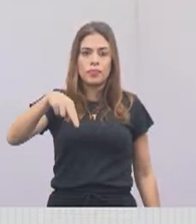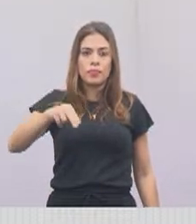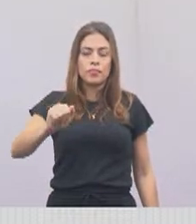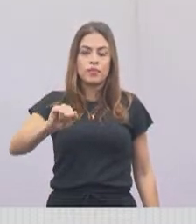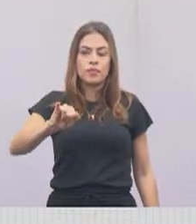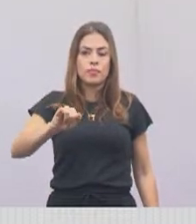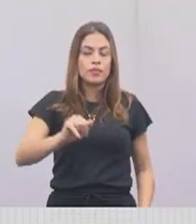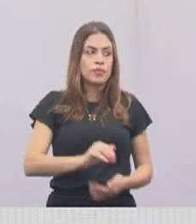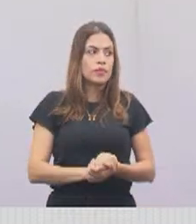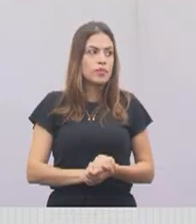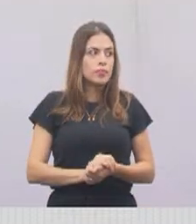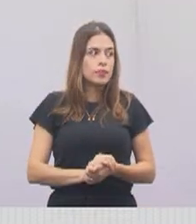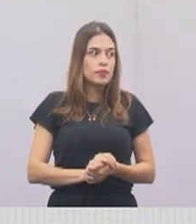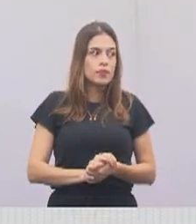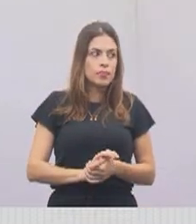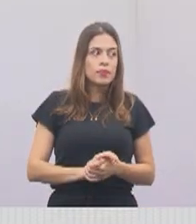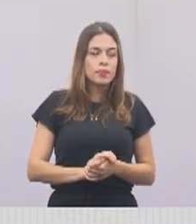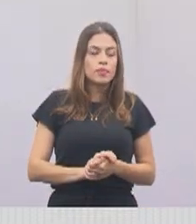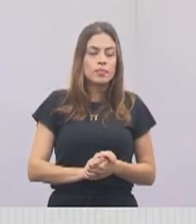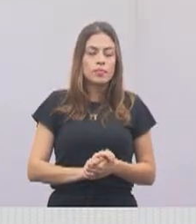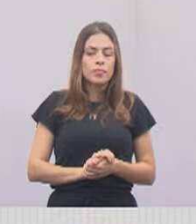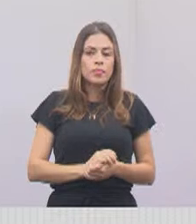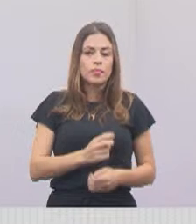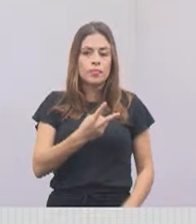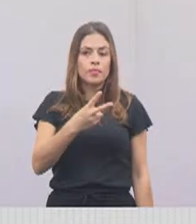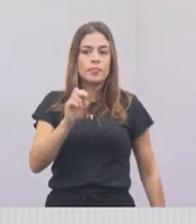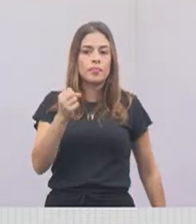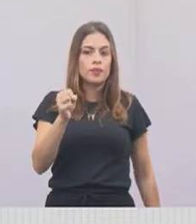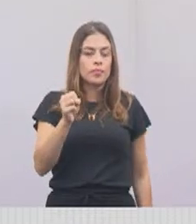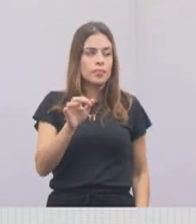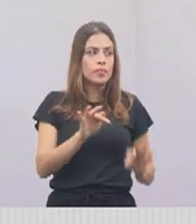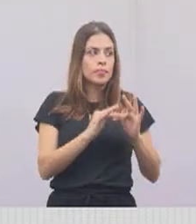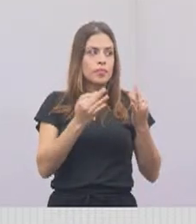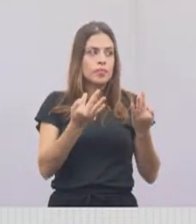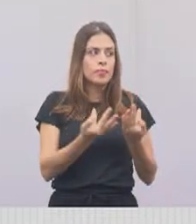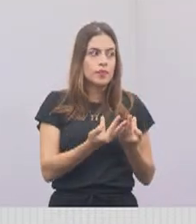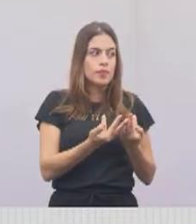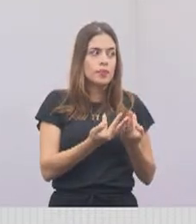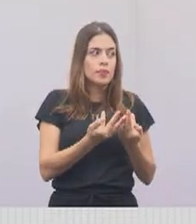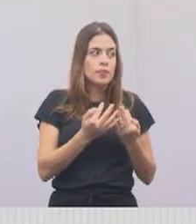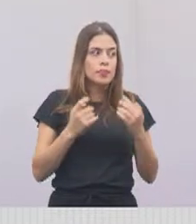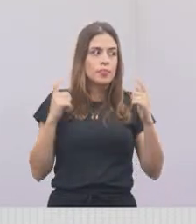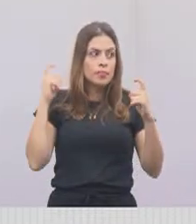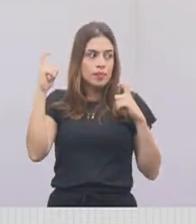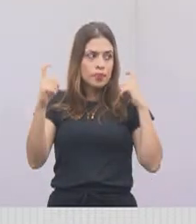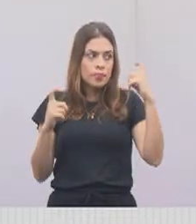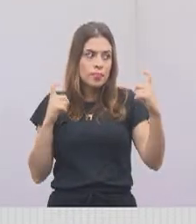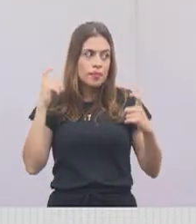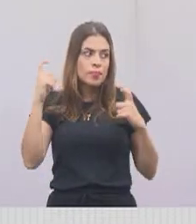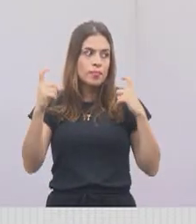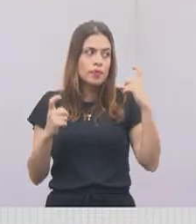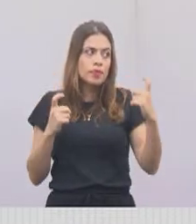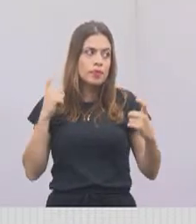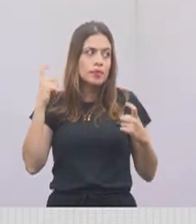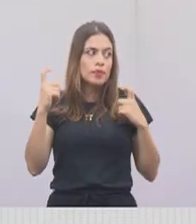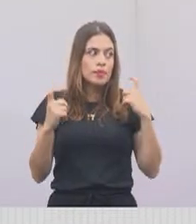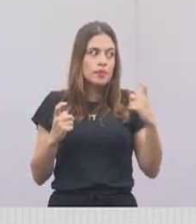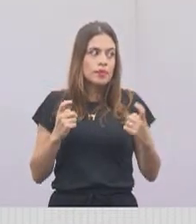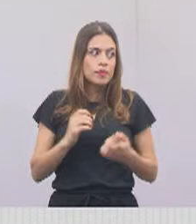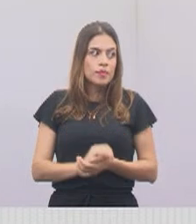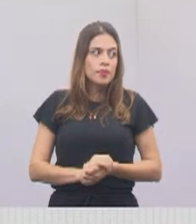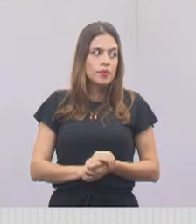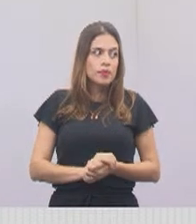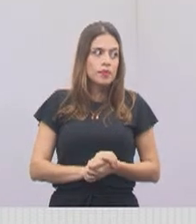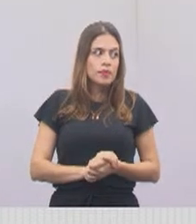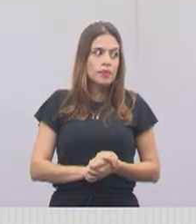28 pessoas. Então, são 28 famílias hoje preocupadas porque seus parentes, os